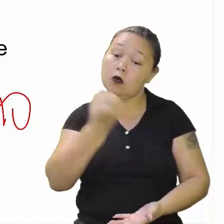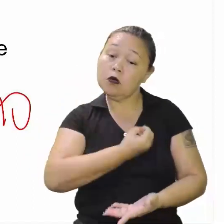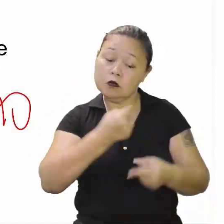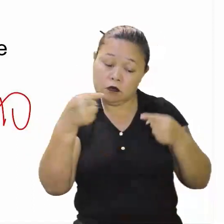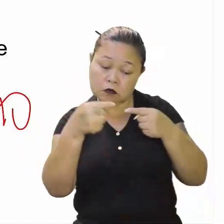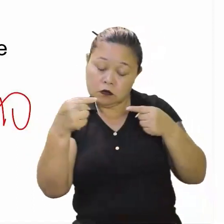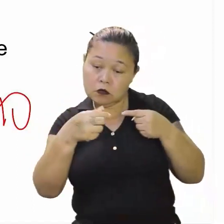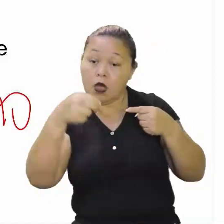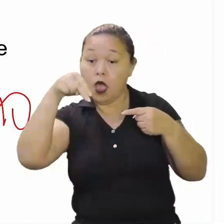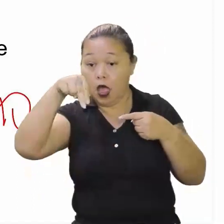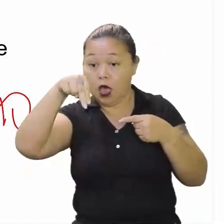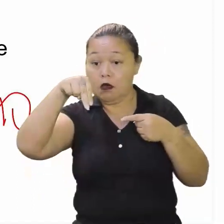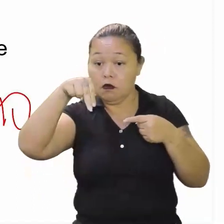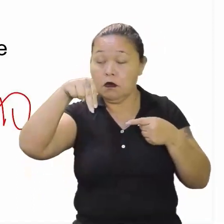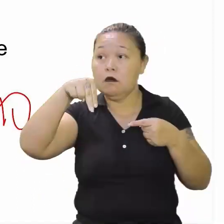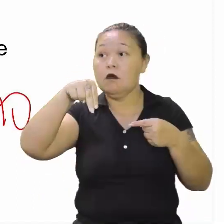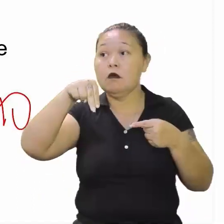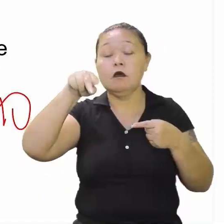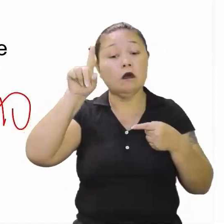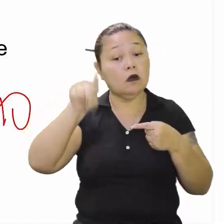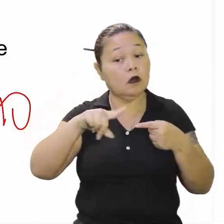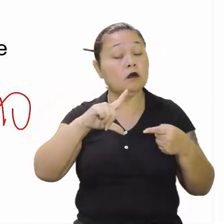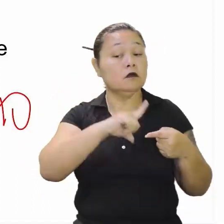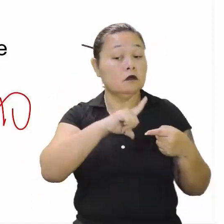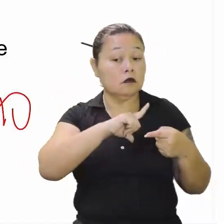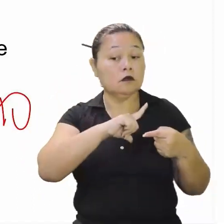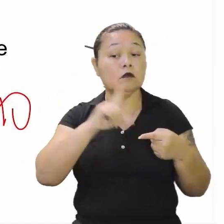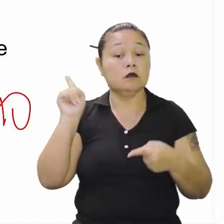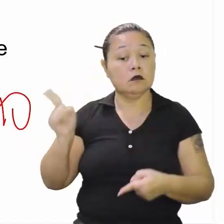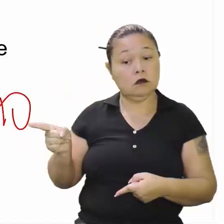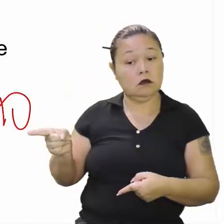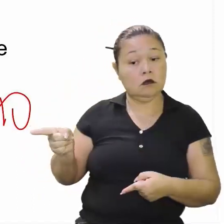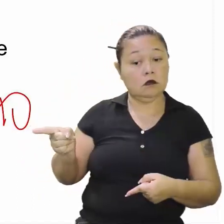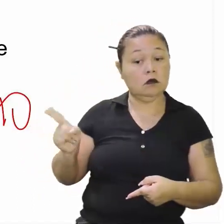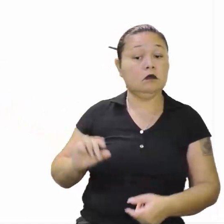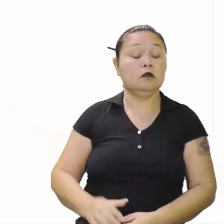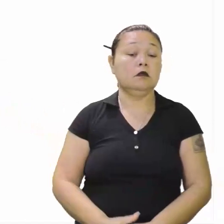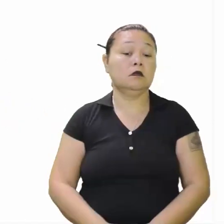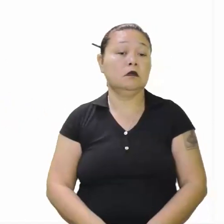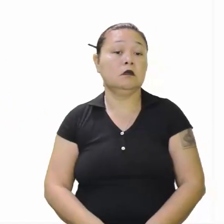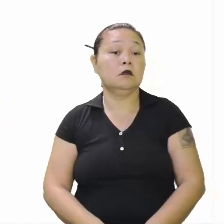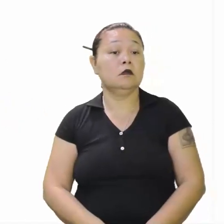n, então tem que ter esse valor aí.